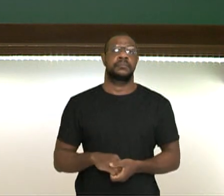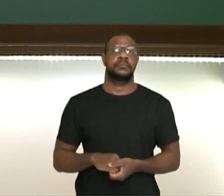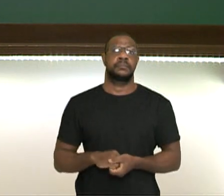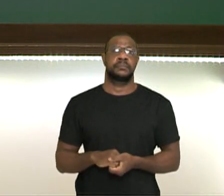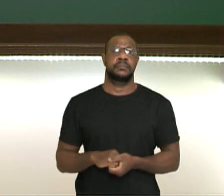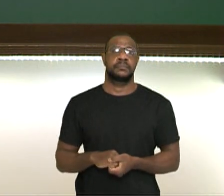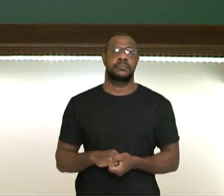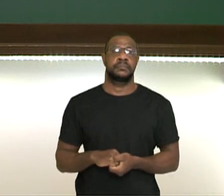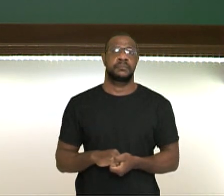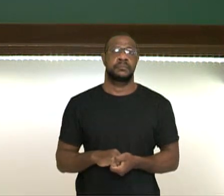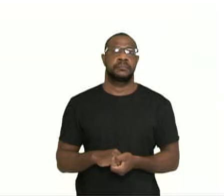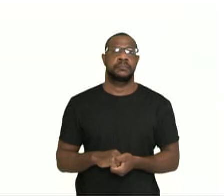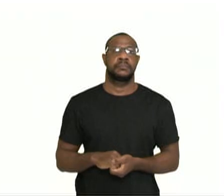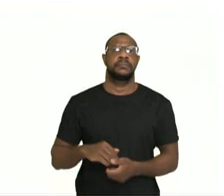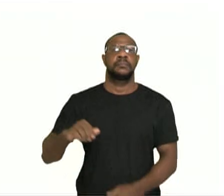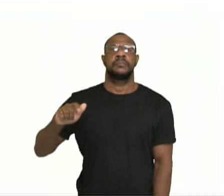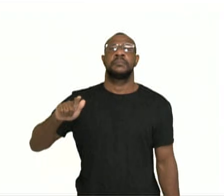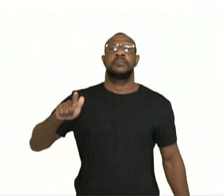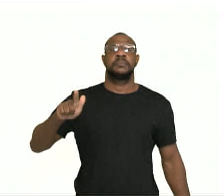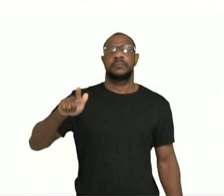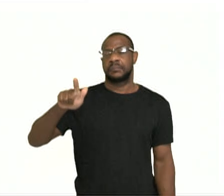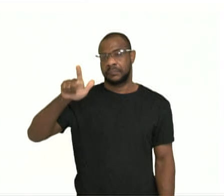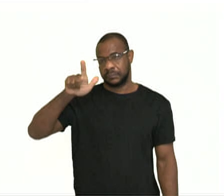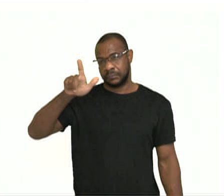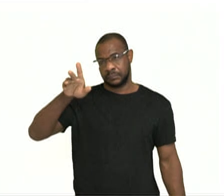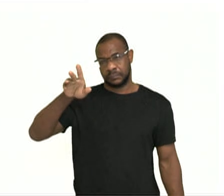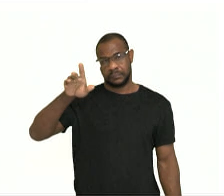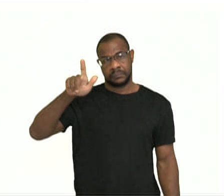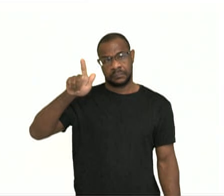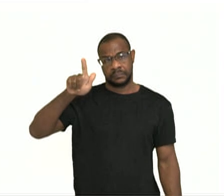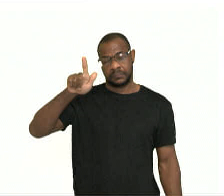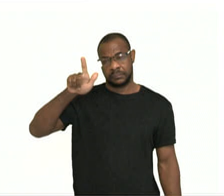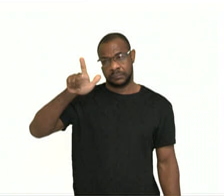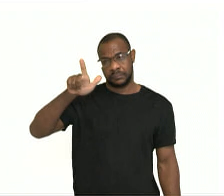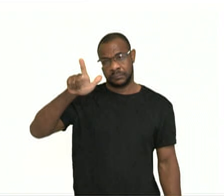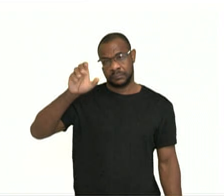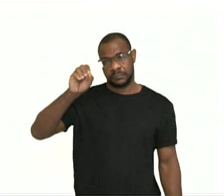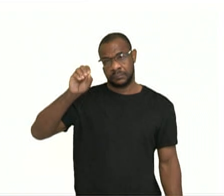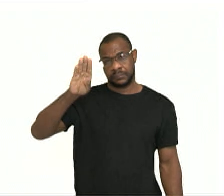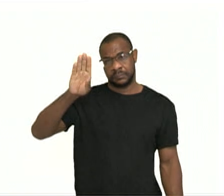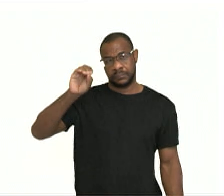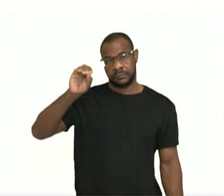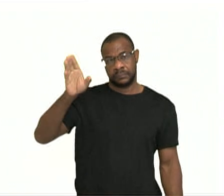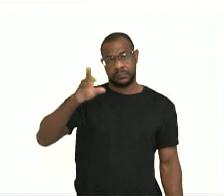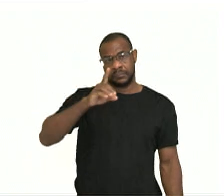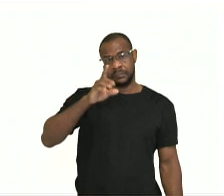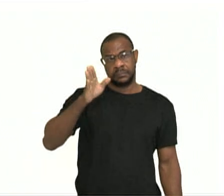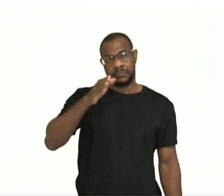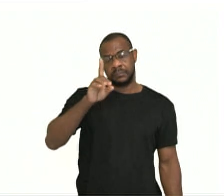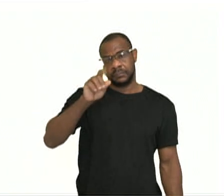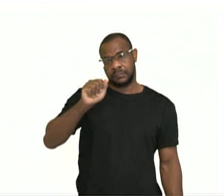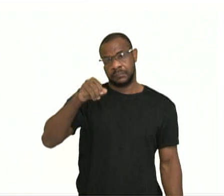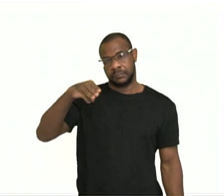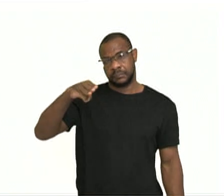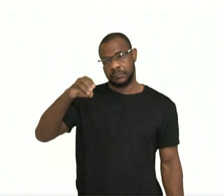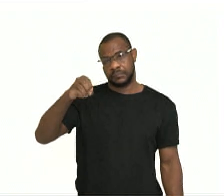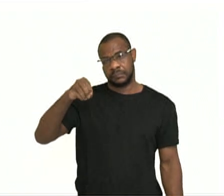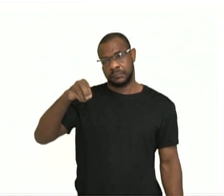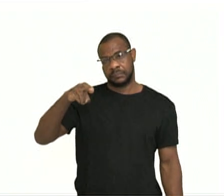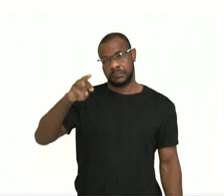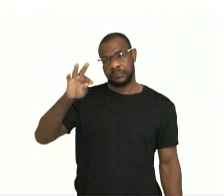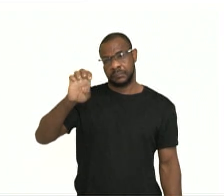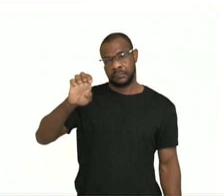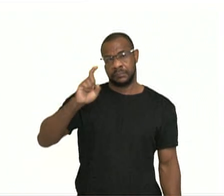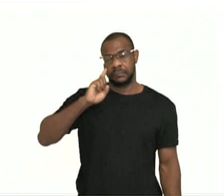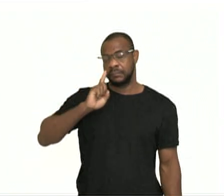Então, o Globo da Morte, né? O que é o Globo da Morte? Ele consiste em um espetáculo que lembra uma questão de jaula, né? Aqui a gente vê